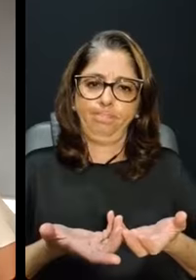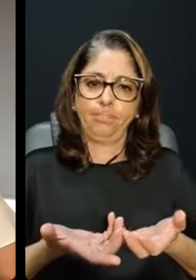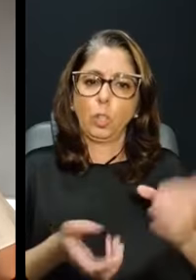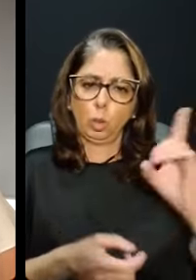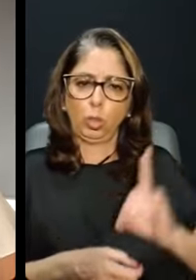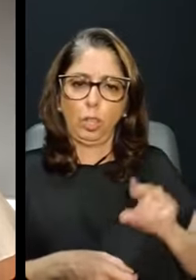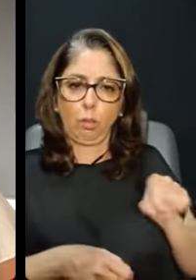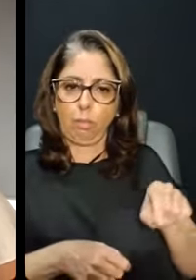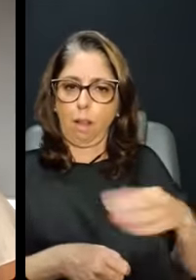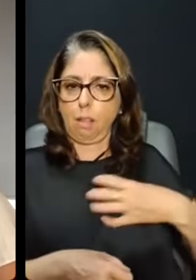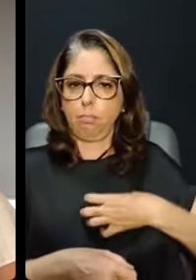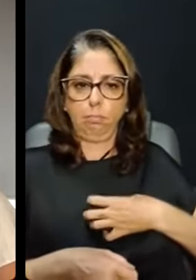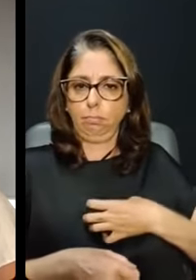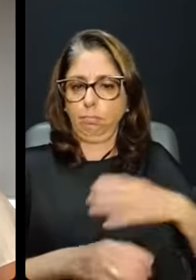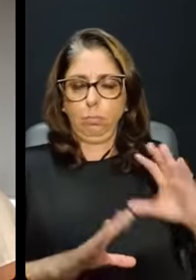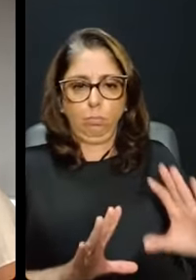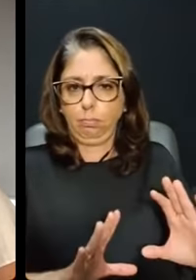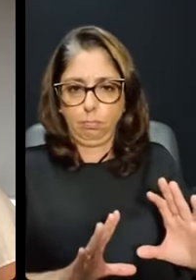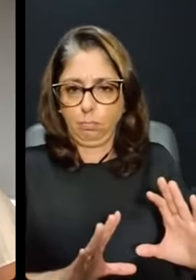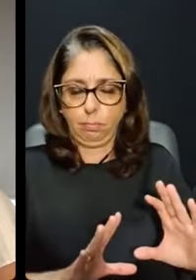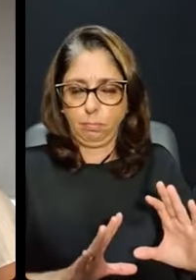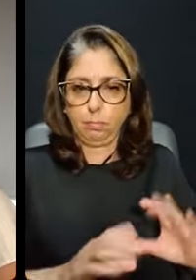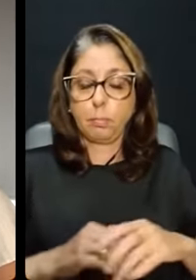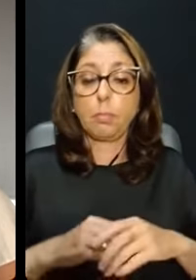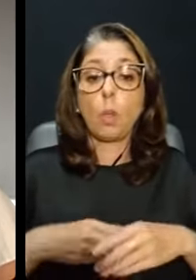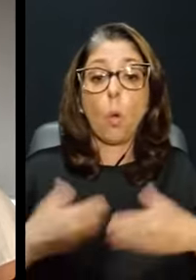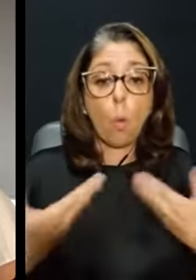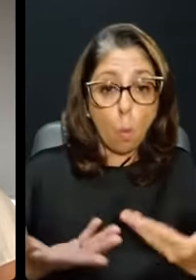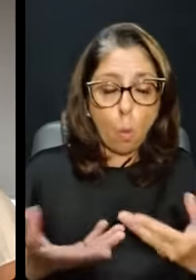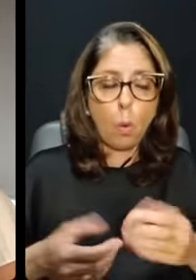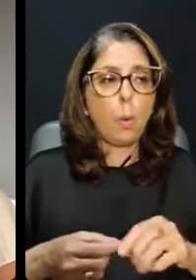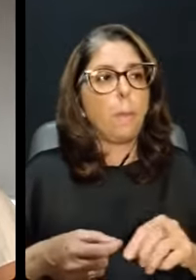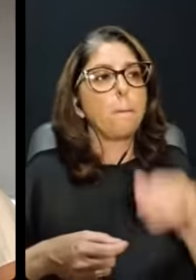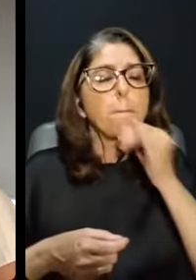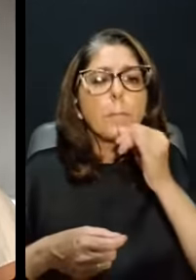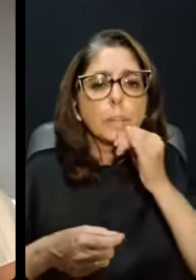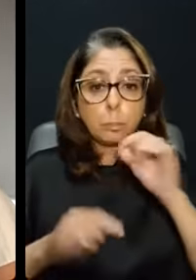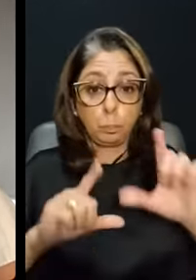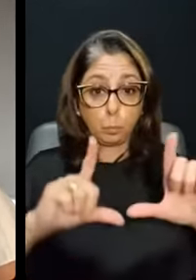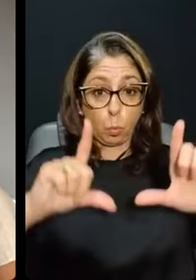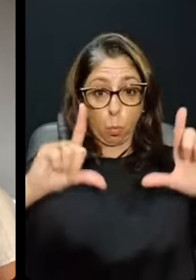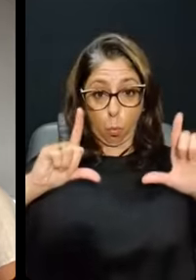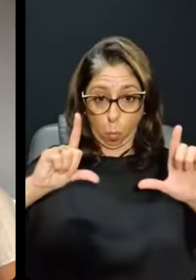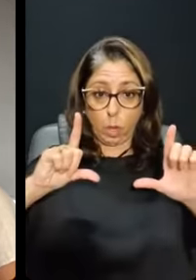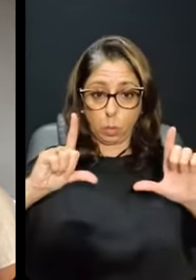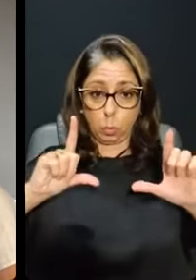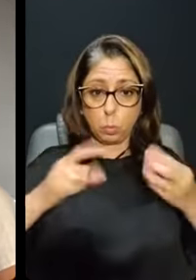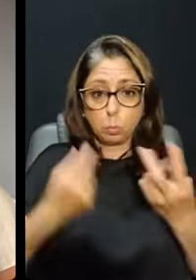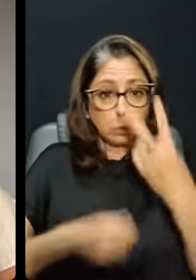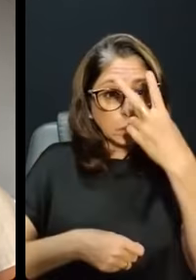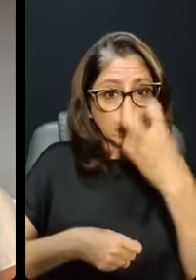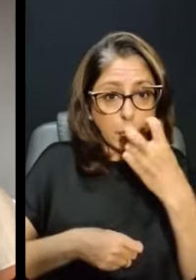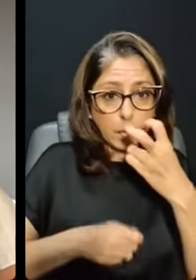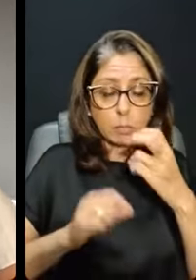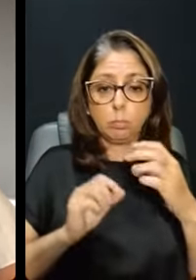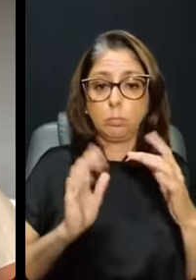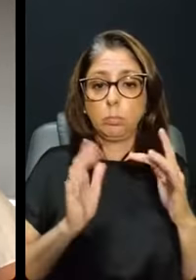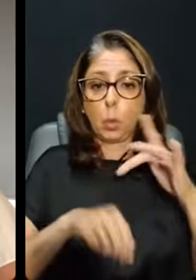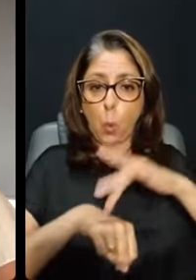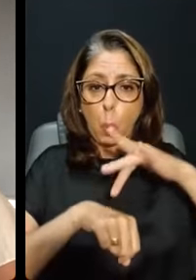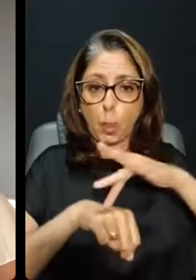você replica isso em algo tátil, como que a pessoa que é deficiente